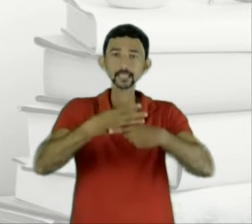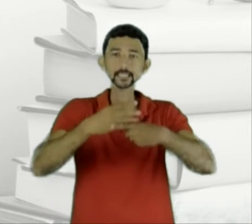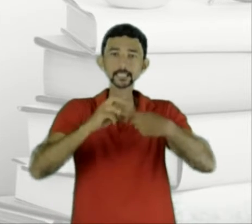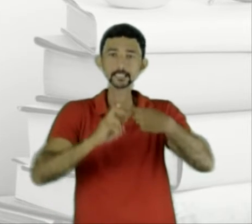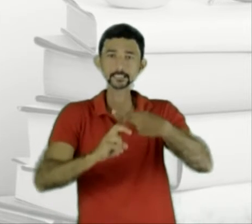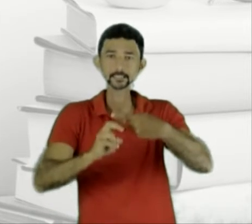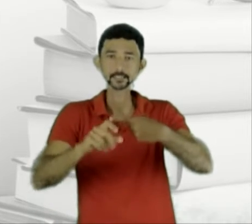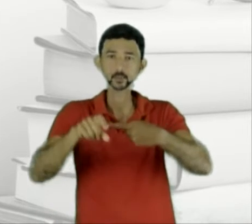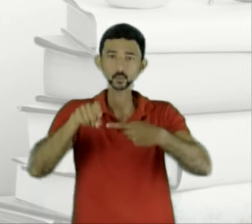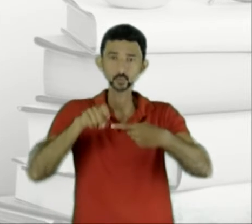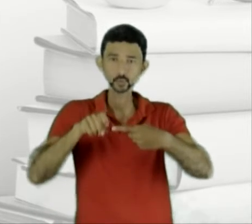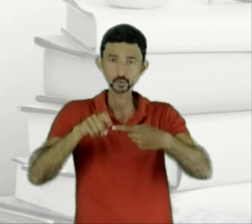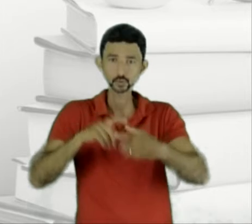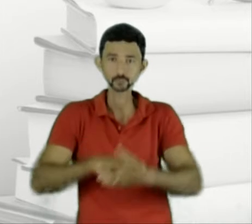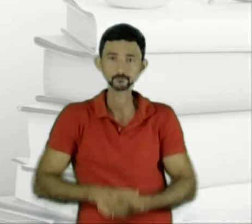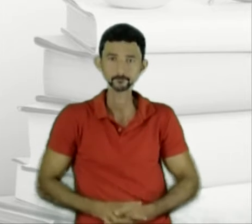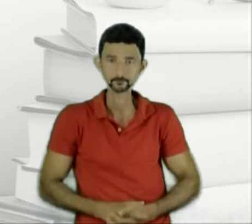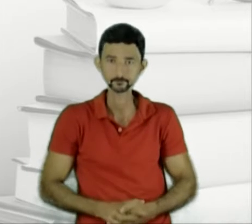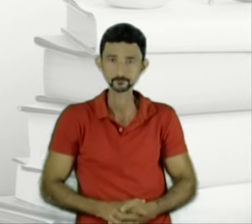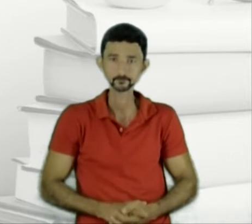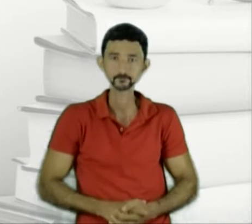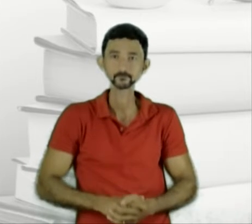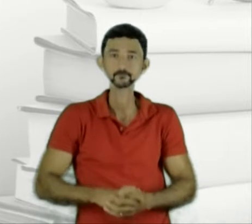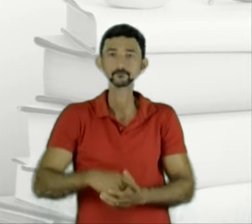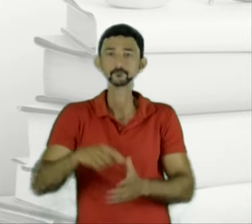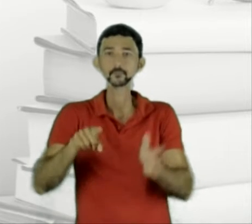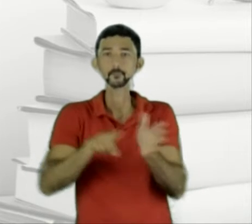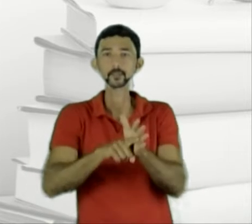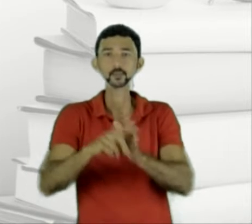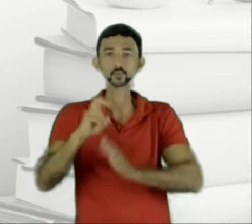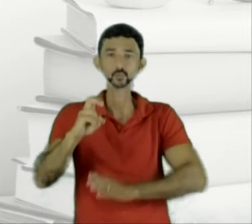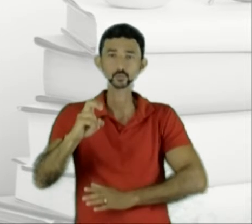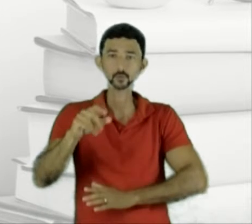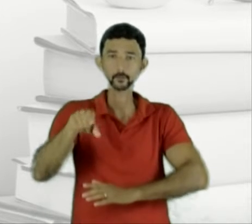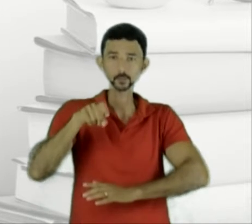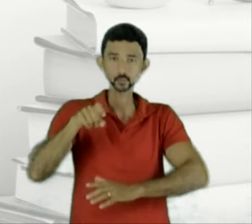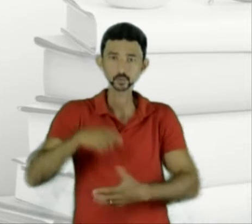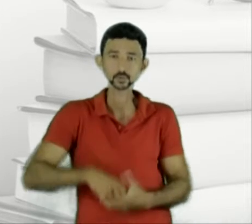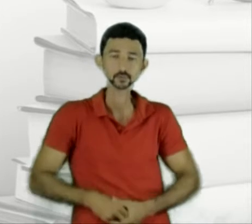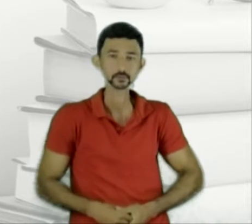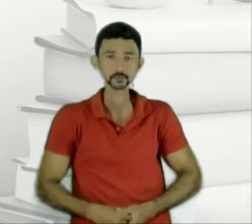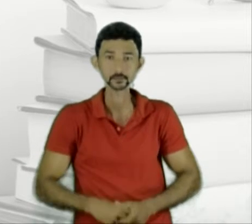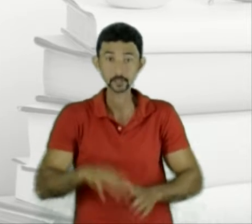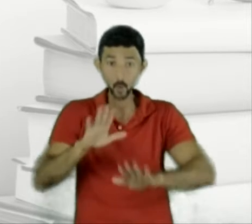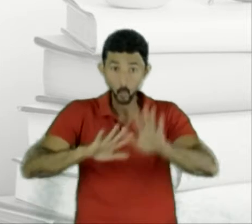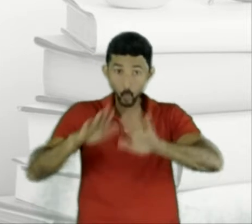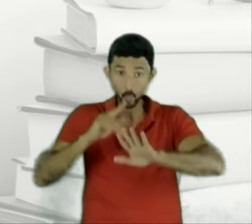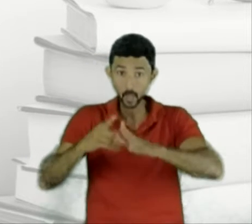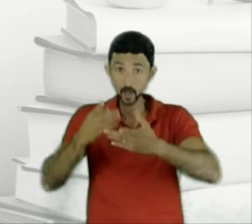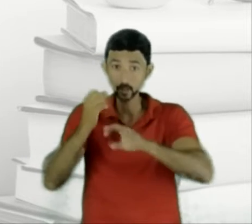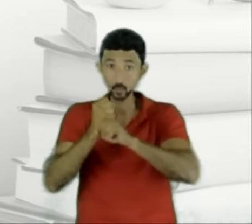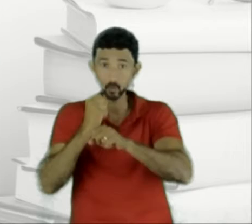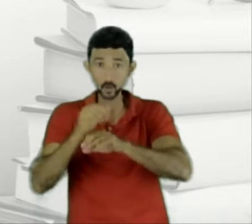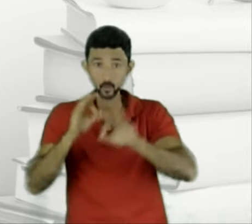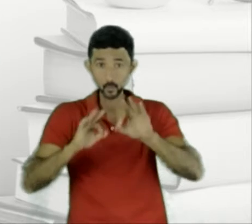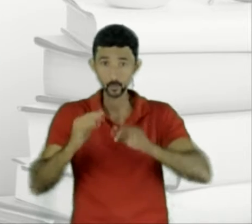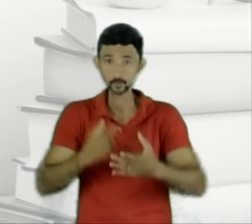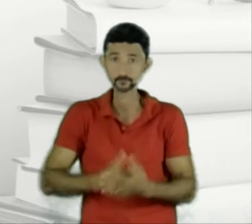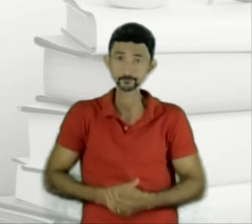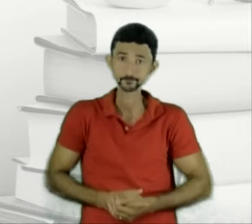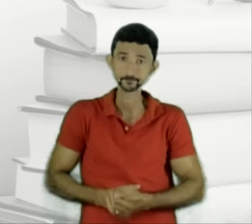3/5 de x ou 3x sobre 5 e menos x. Muito cuidado com esse tipo de